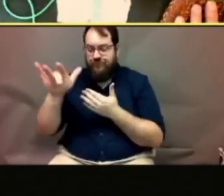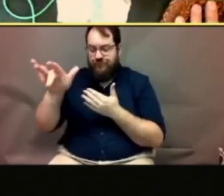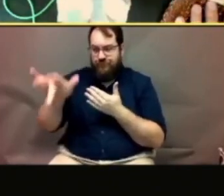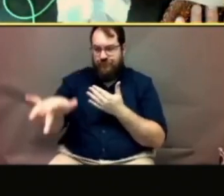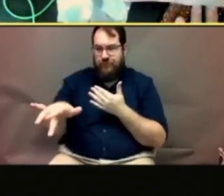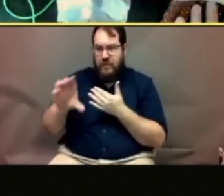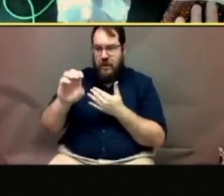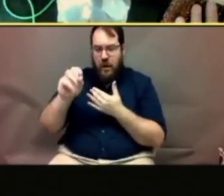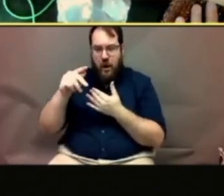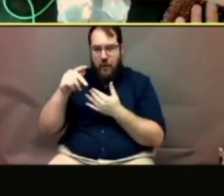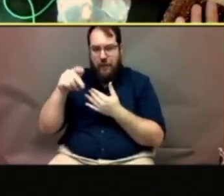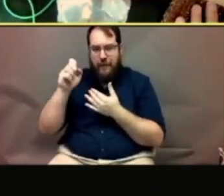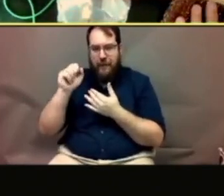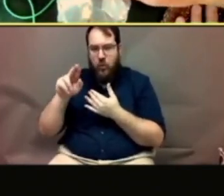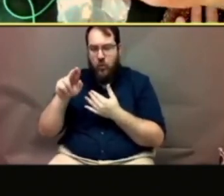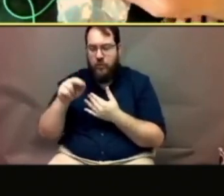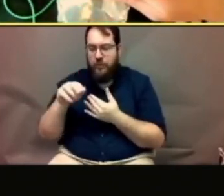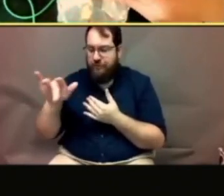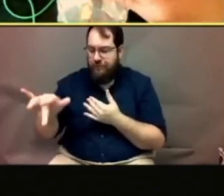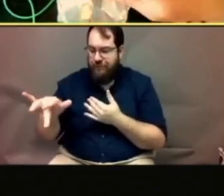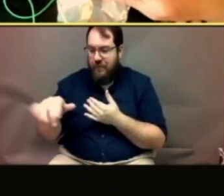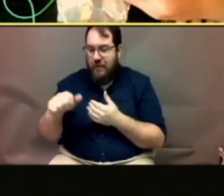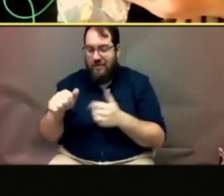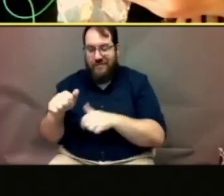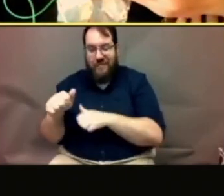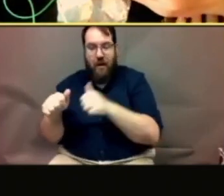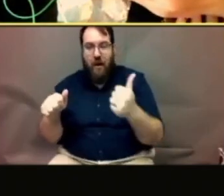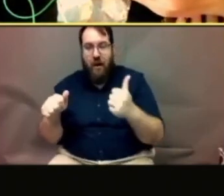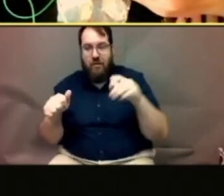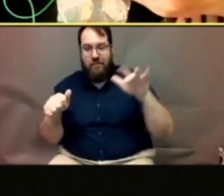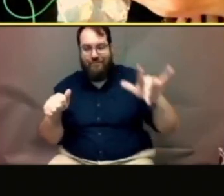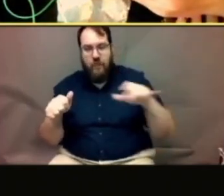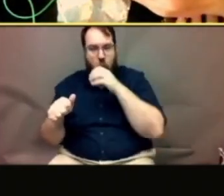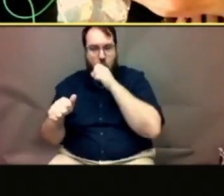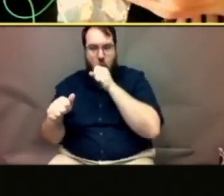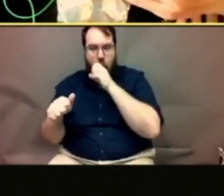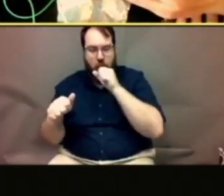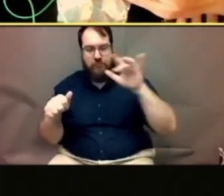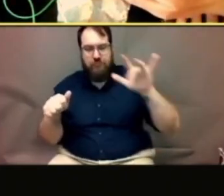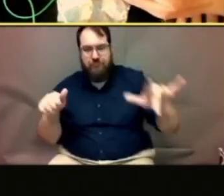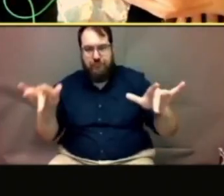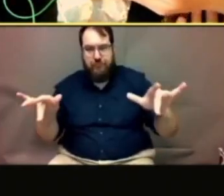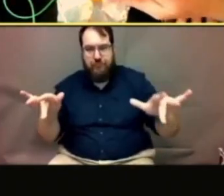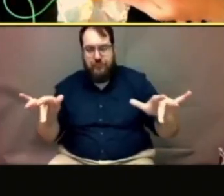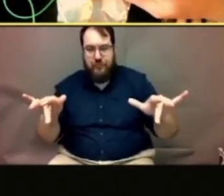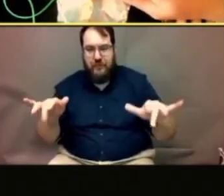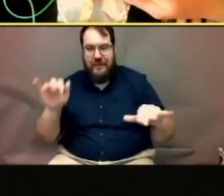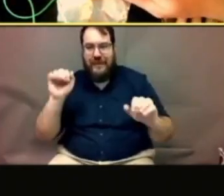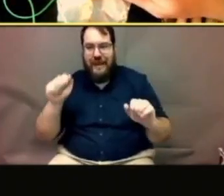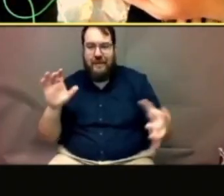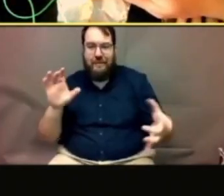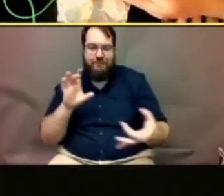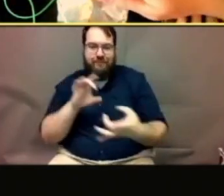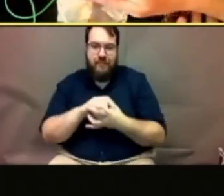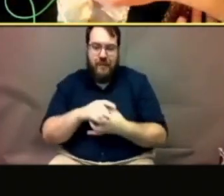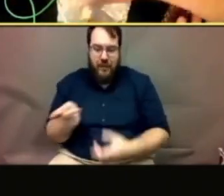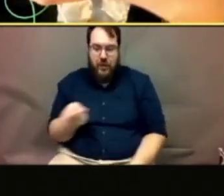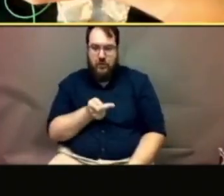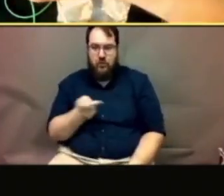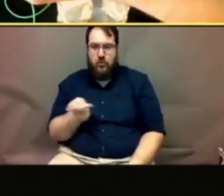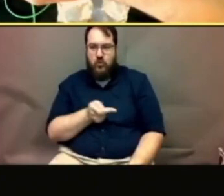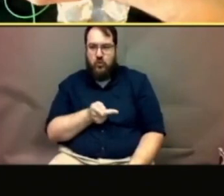na esponja de cobre, outra mão na laranja e a conexão entre a